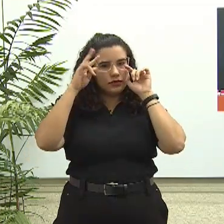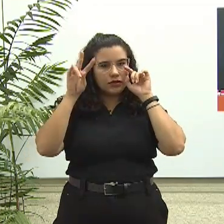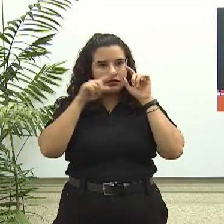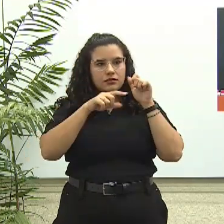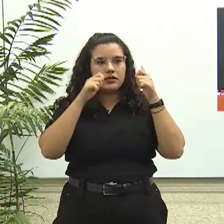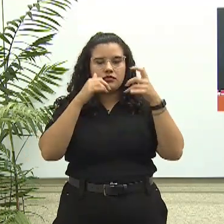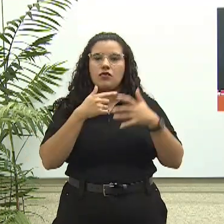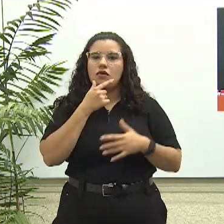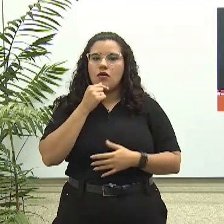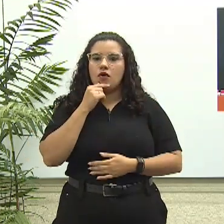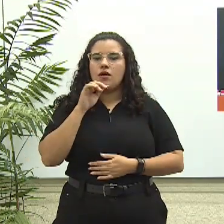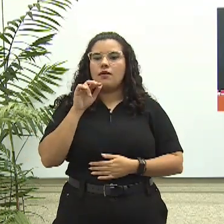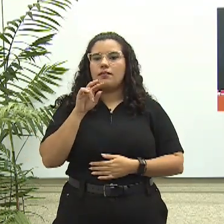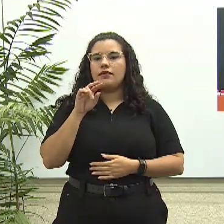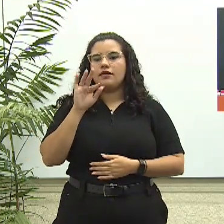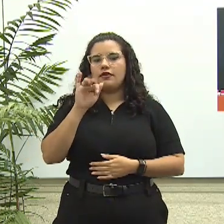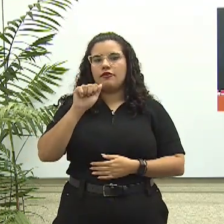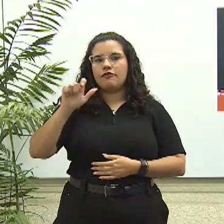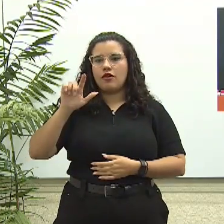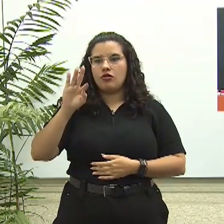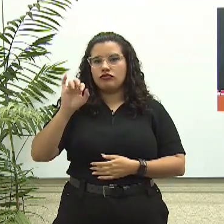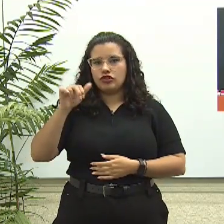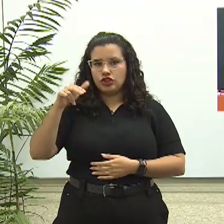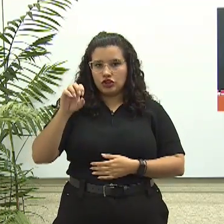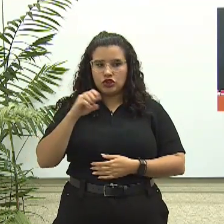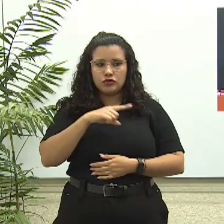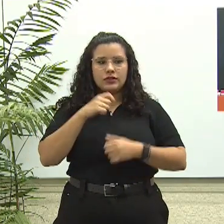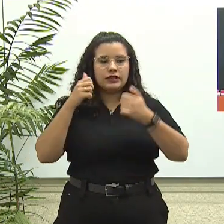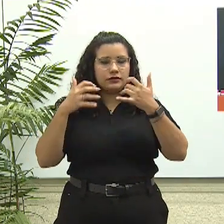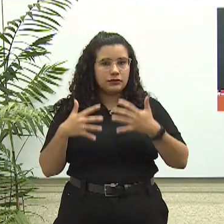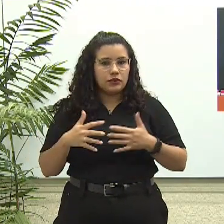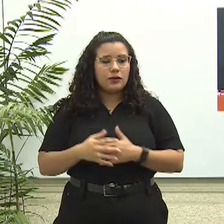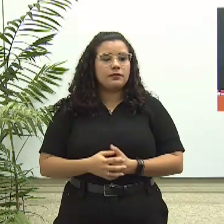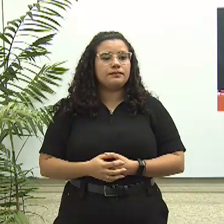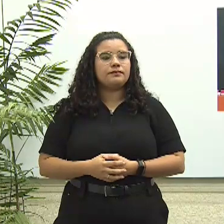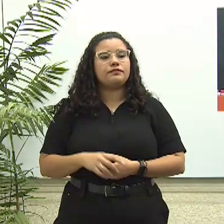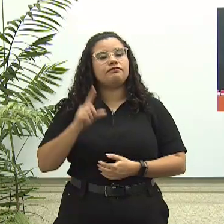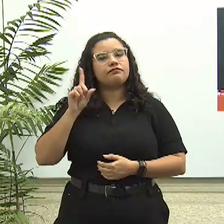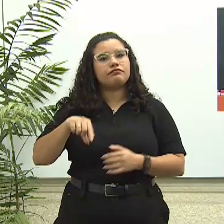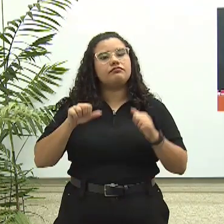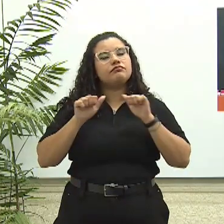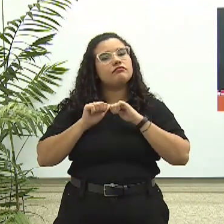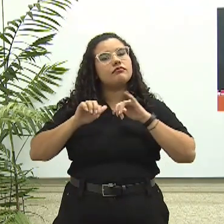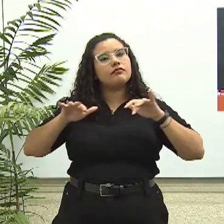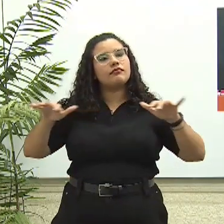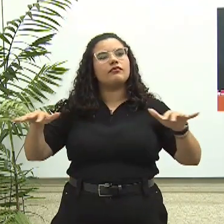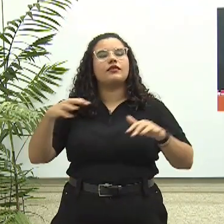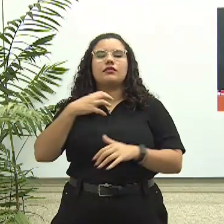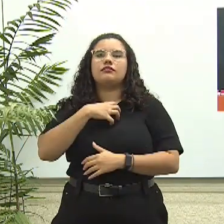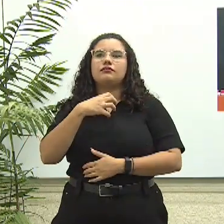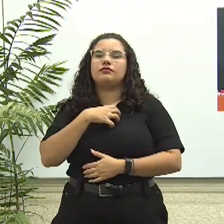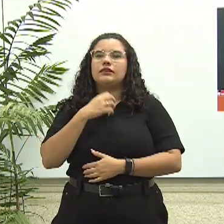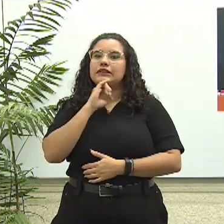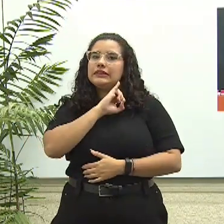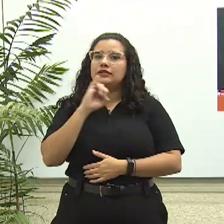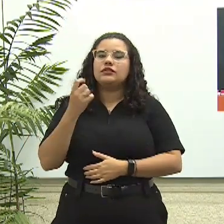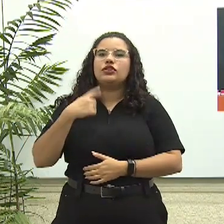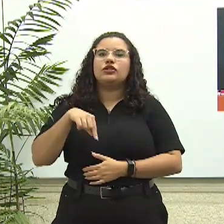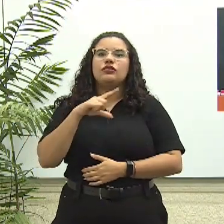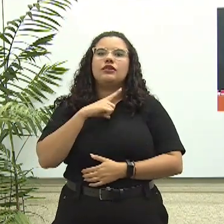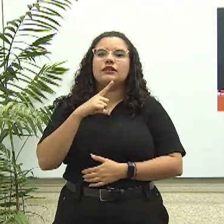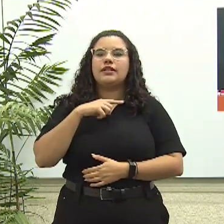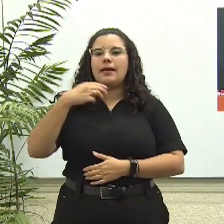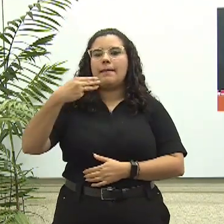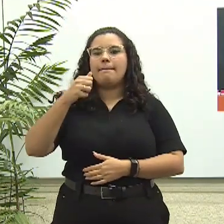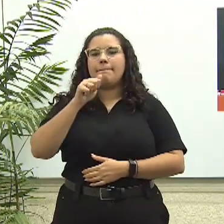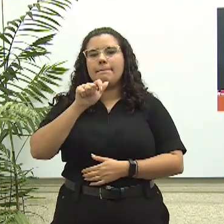Faustino e ele traz no livro e é um colonialismo que se a gente se inspirar no Michael